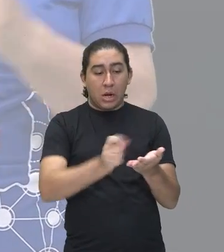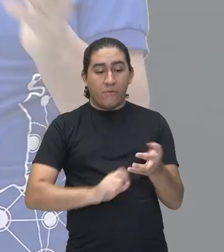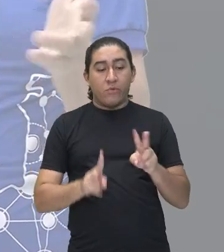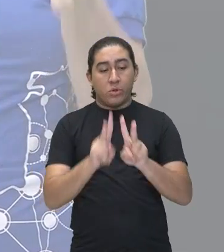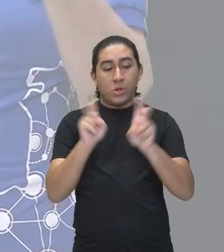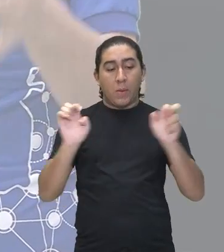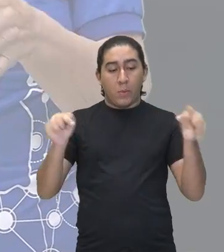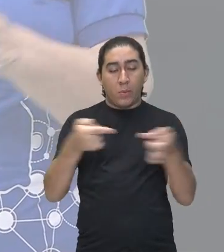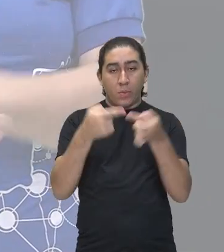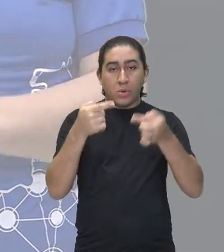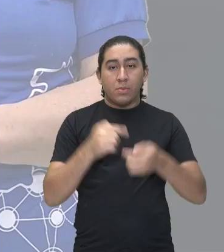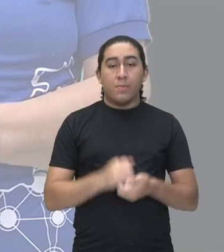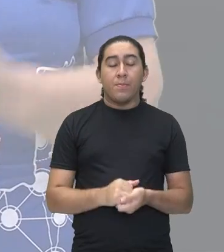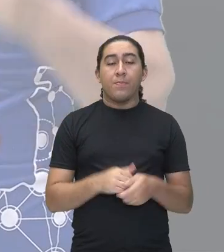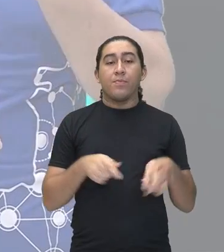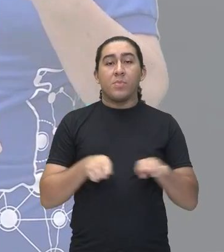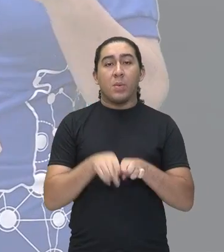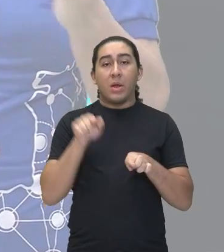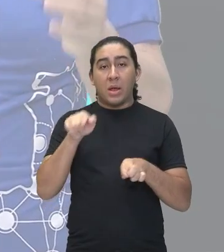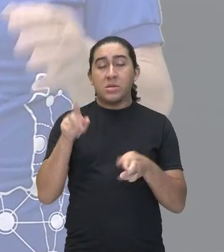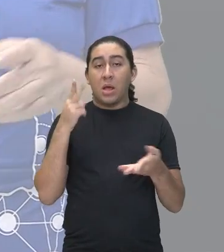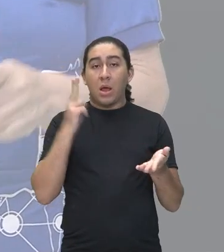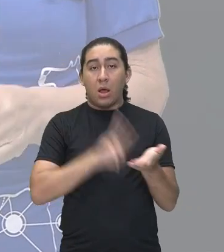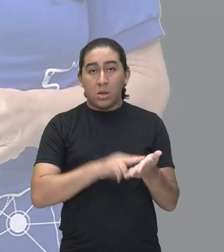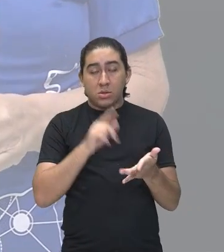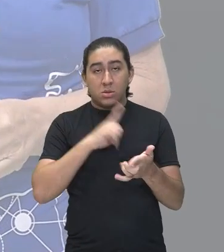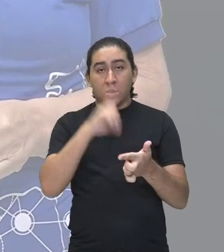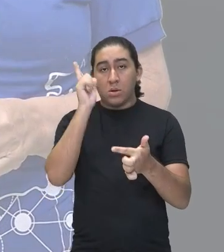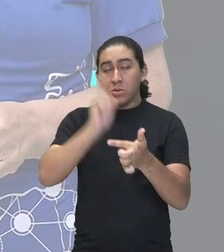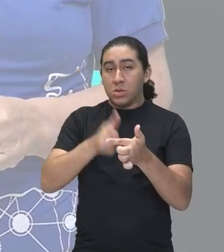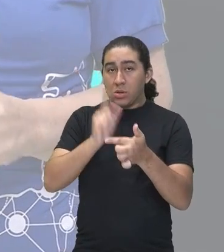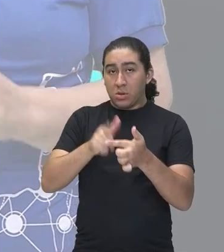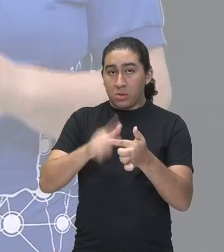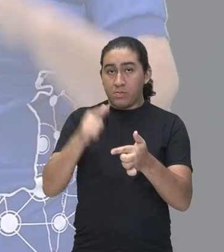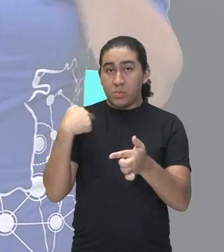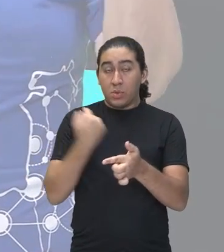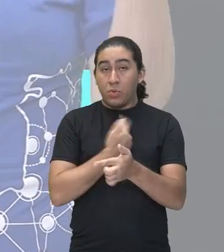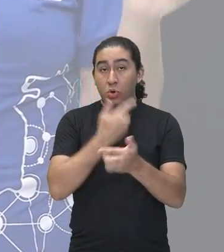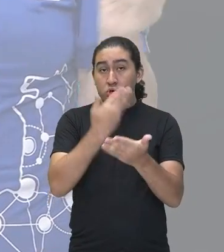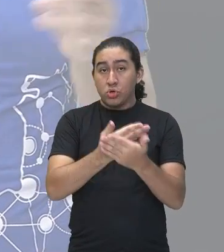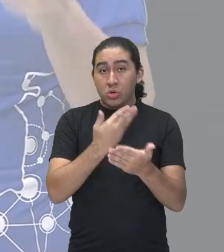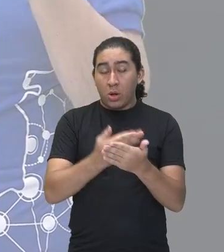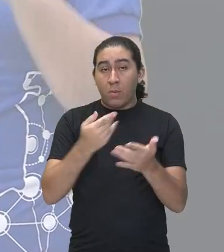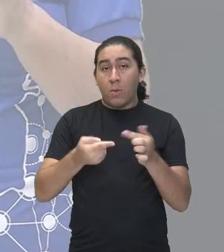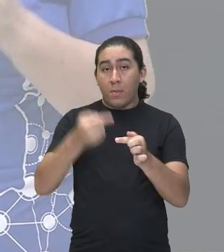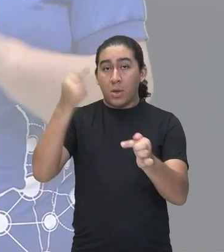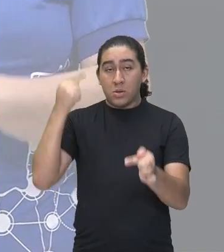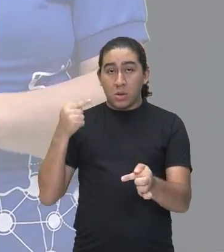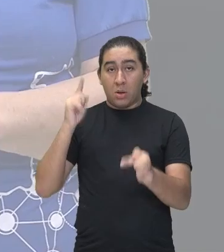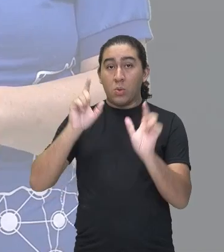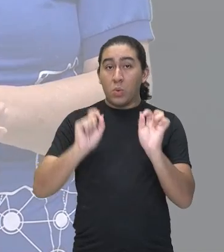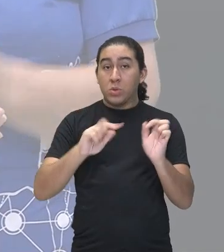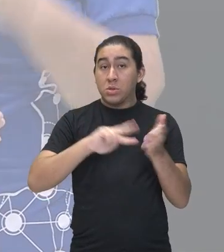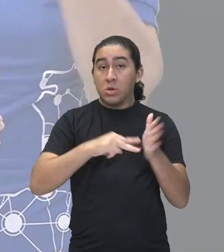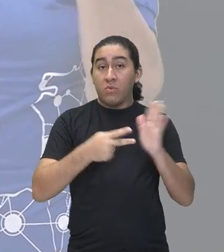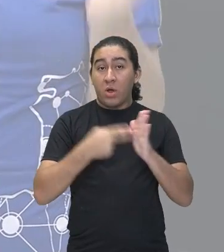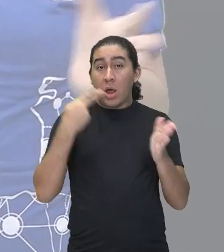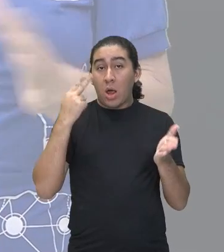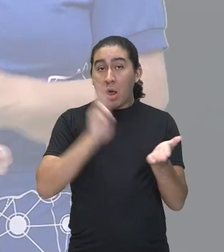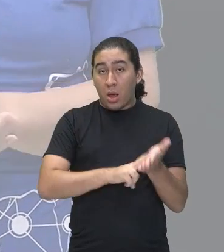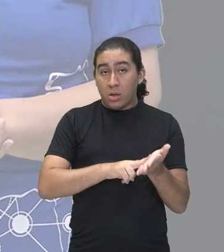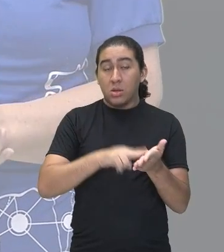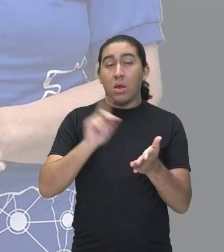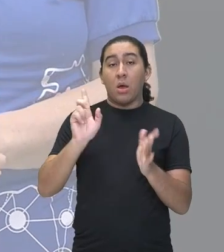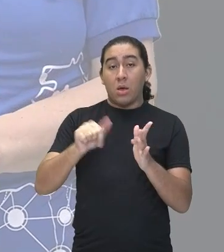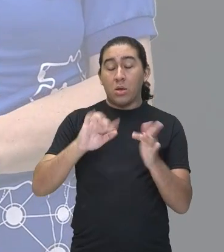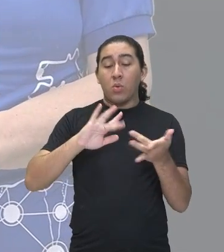respeito. Aí, no caso, as cartas chilenas satíricas, e nós já estudamos lá atrás o que são as cartas